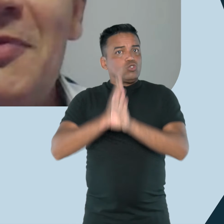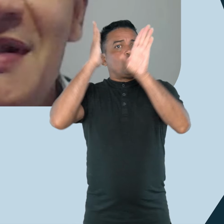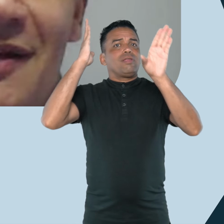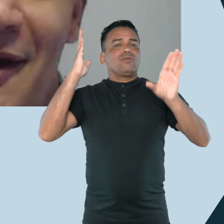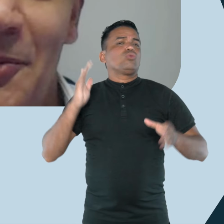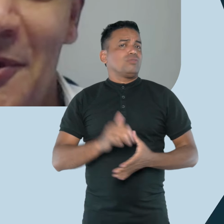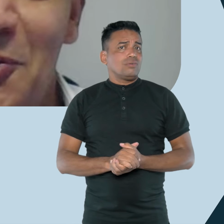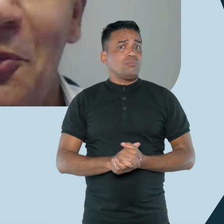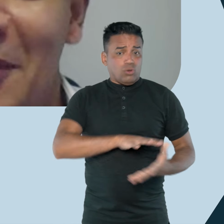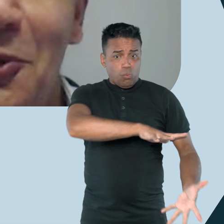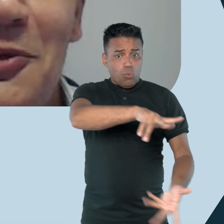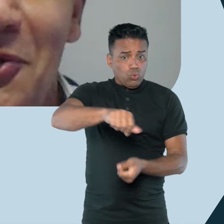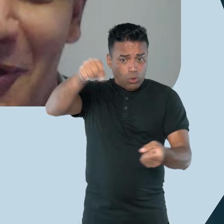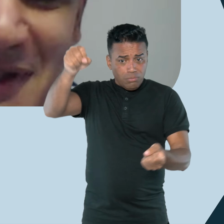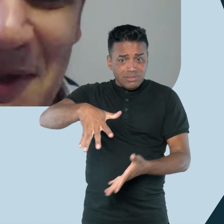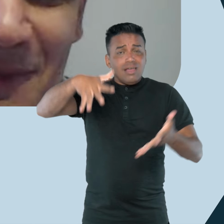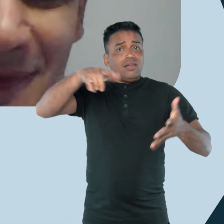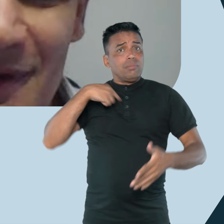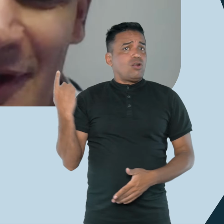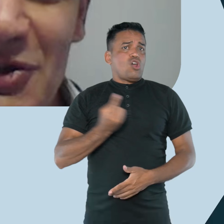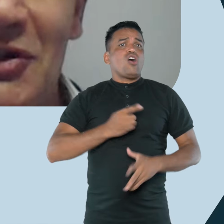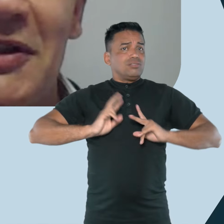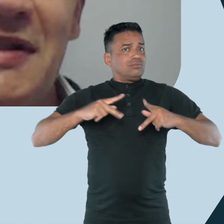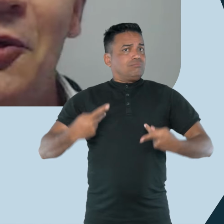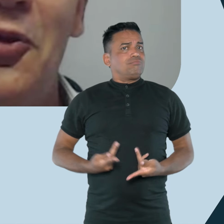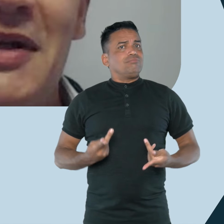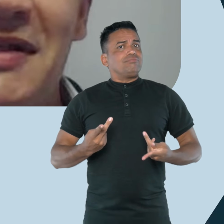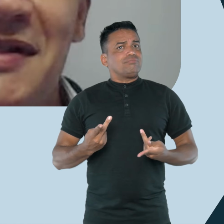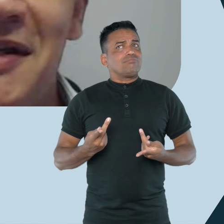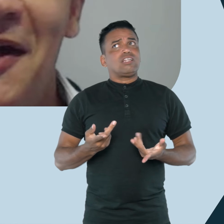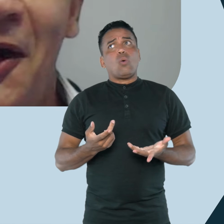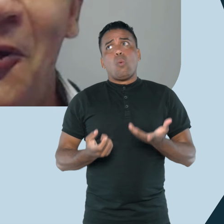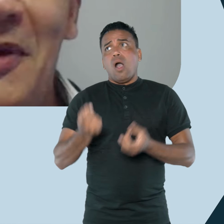grande mistério para todos nós. A gente lança